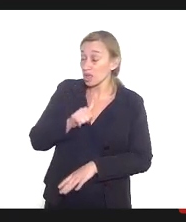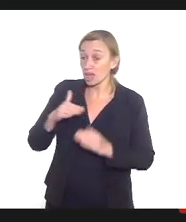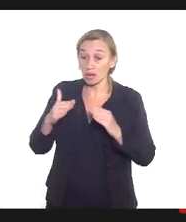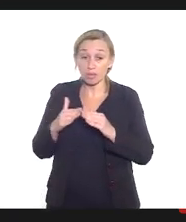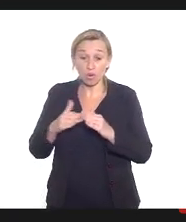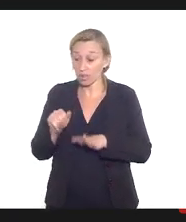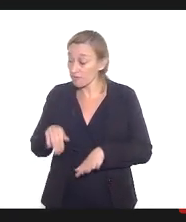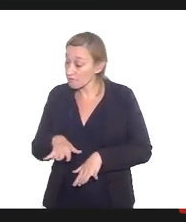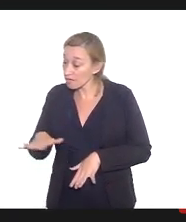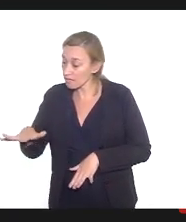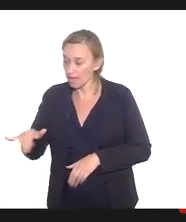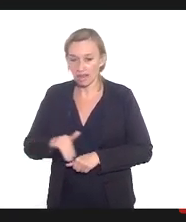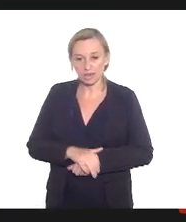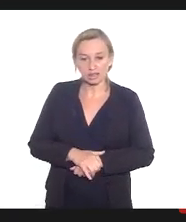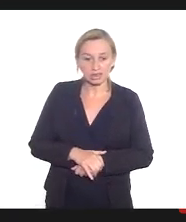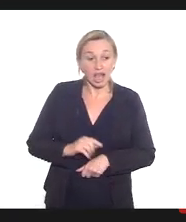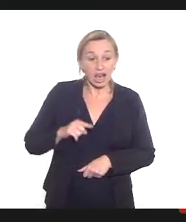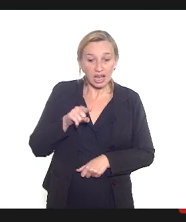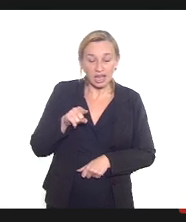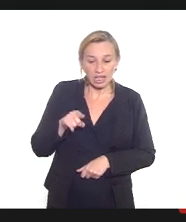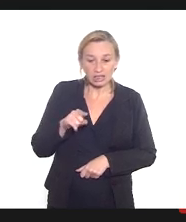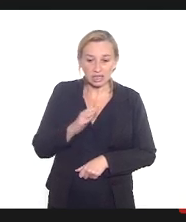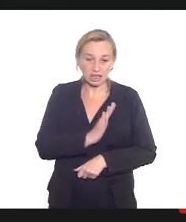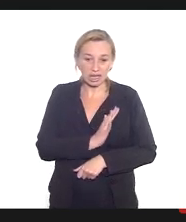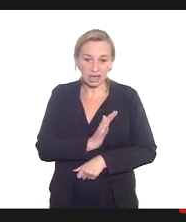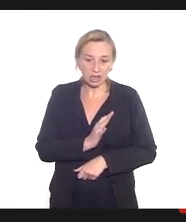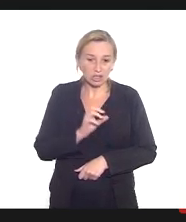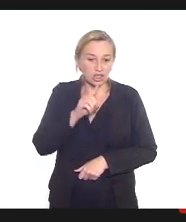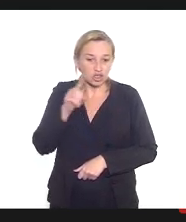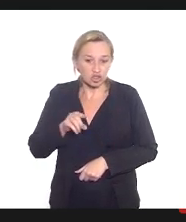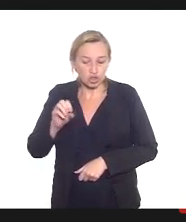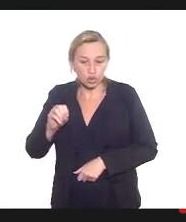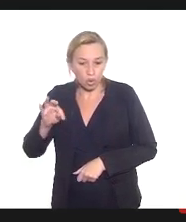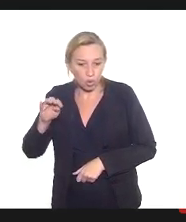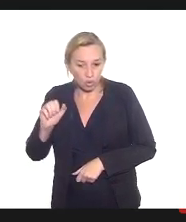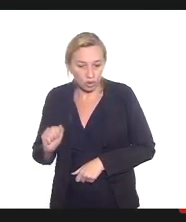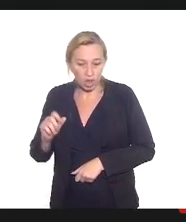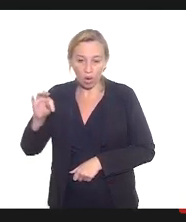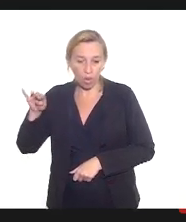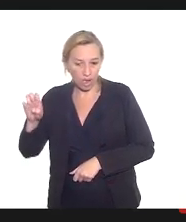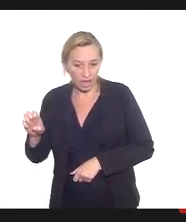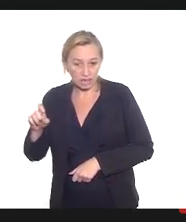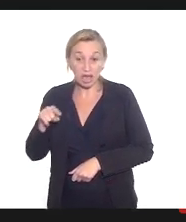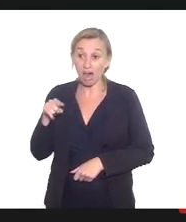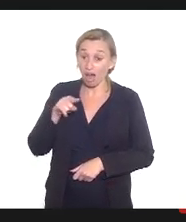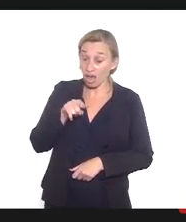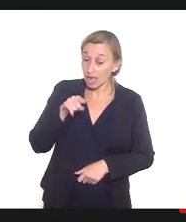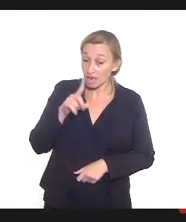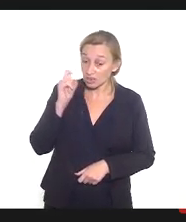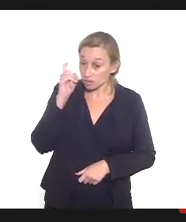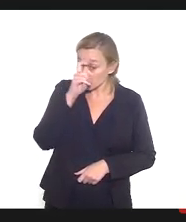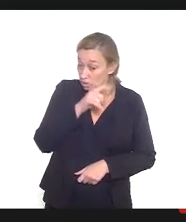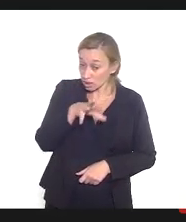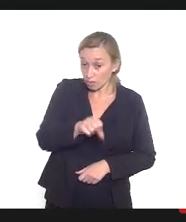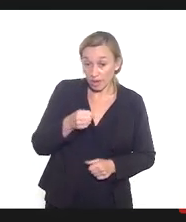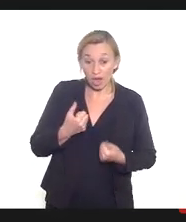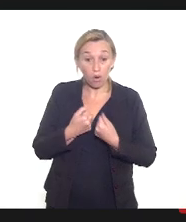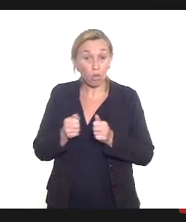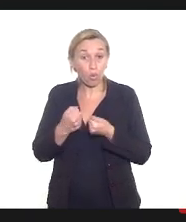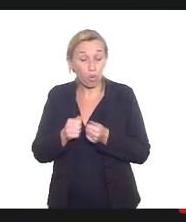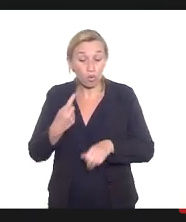que mora em favela aquela que tá lá na Baixada da na zona oeste da cidade aquela que tem dificuldade de pegar um